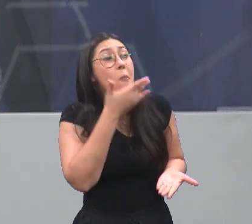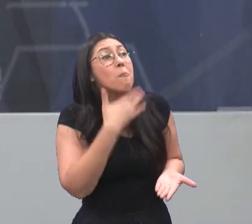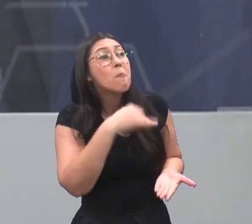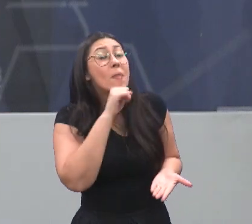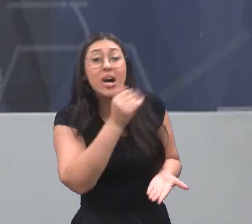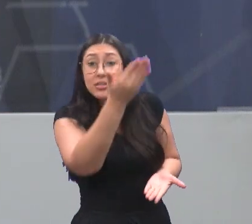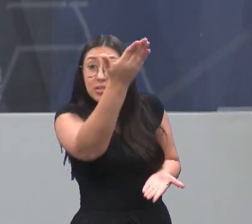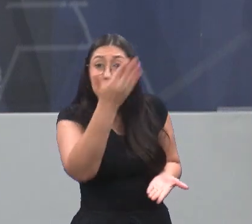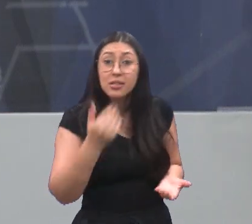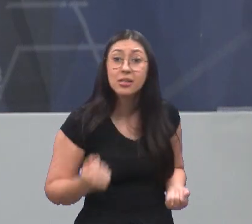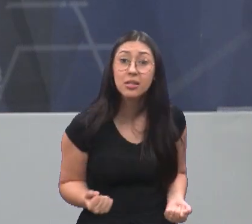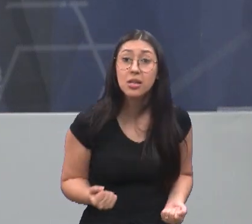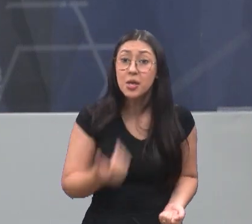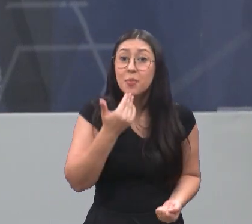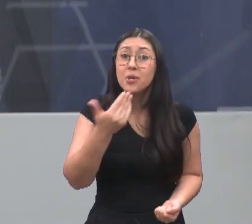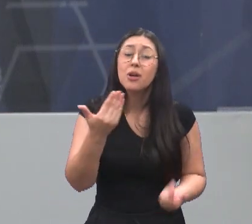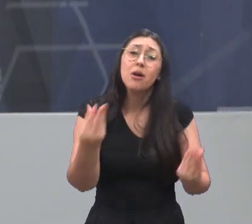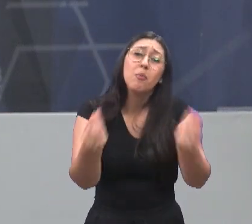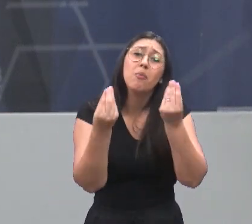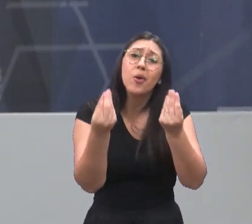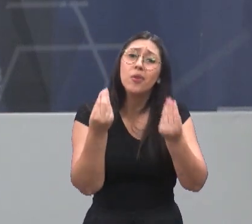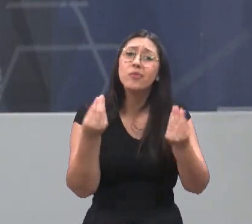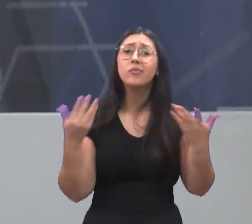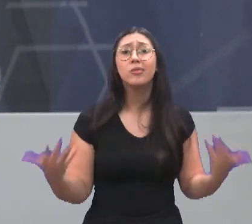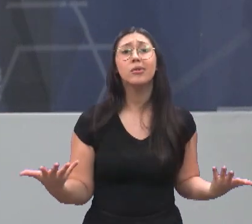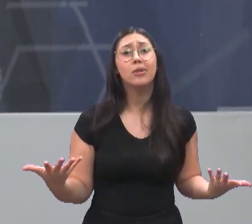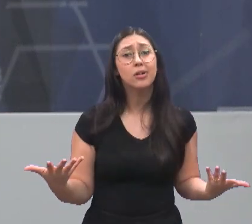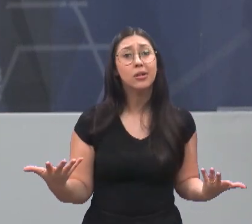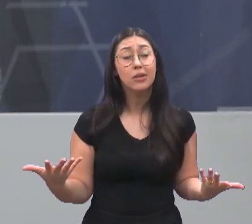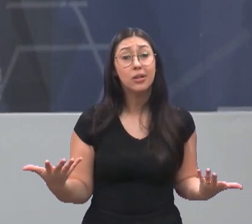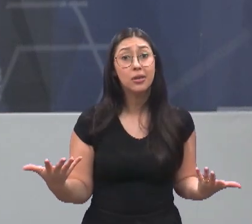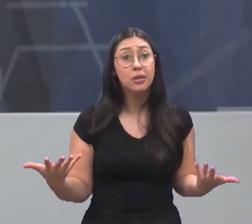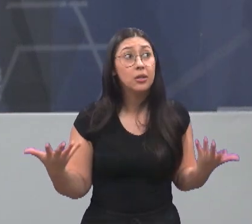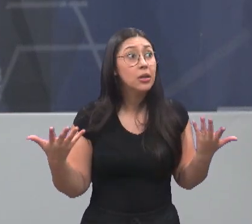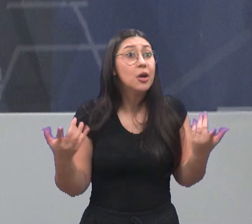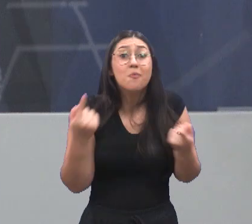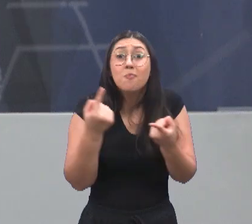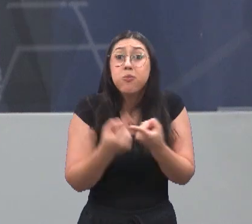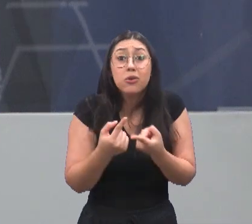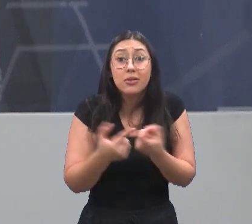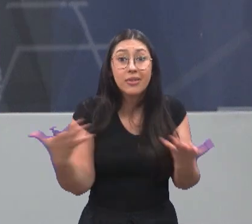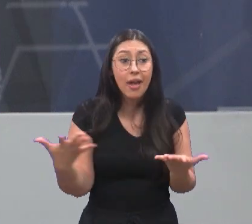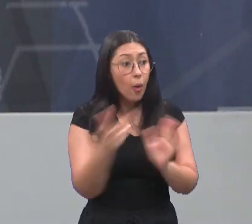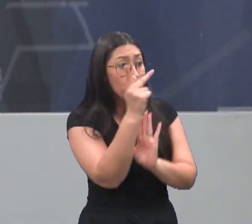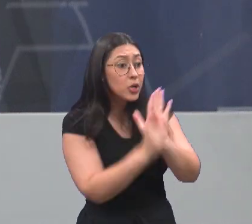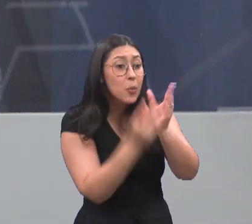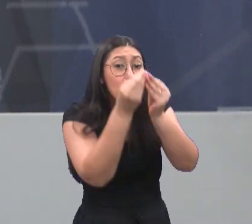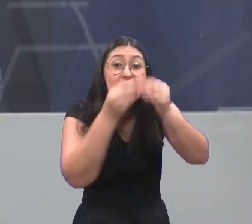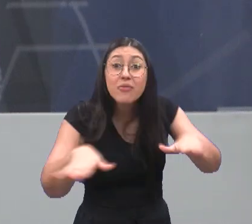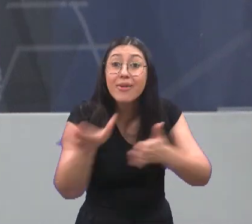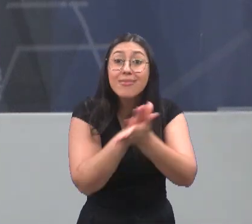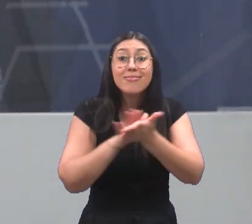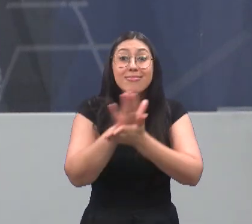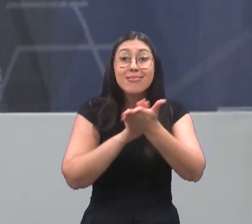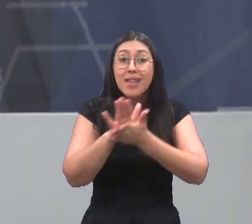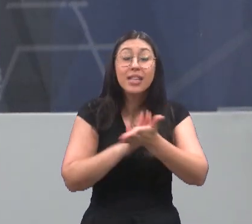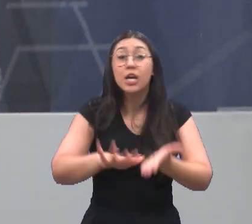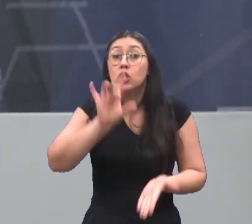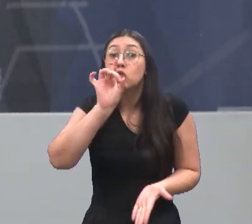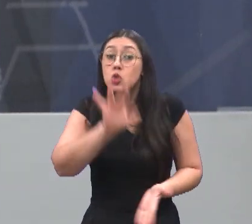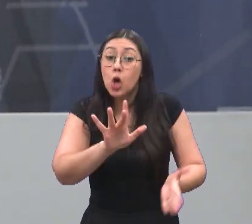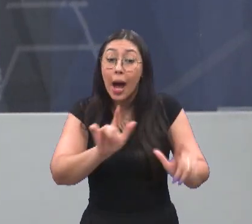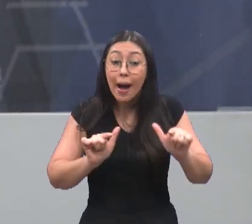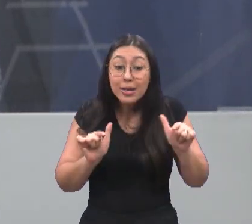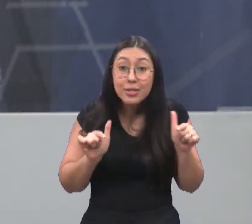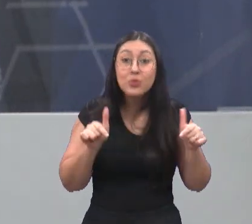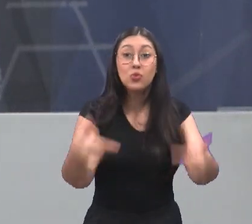que, poxa vida, não tem nada que prejudique, nada, é simplesmente política,